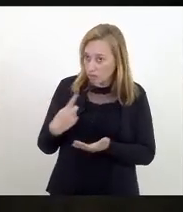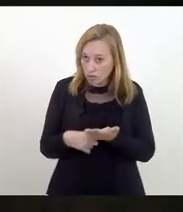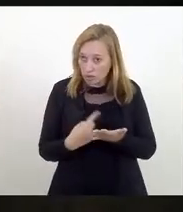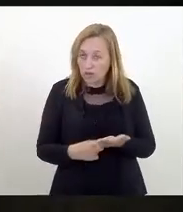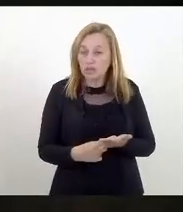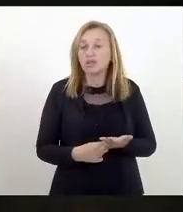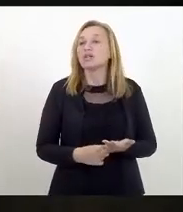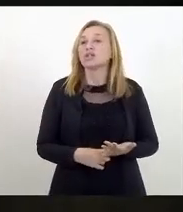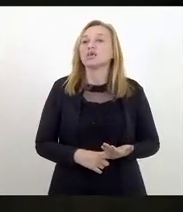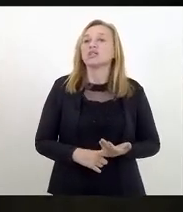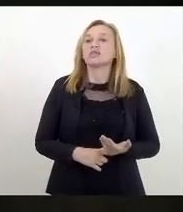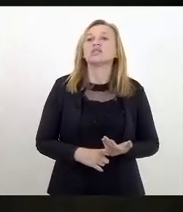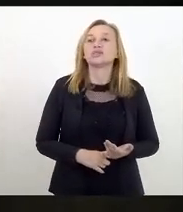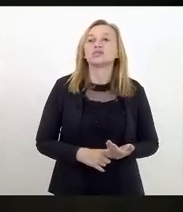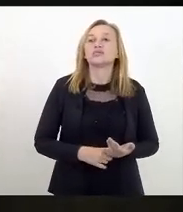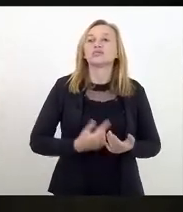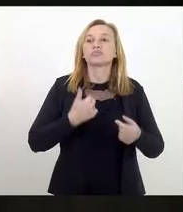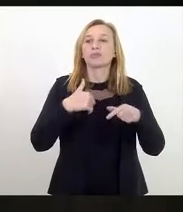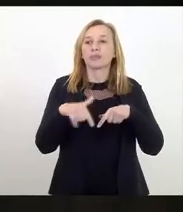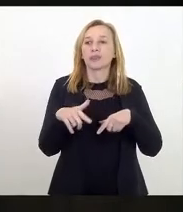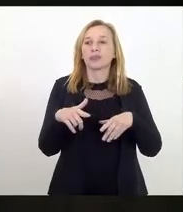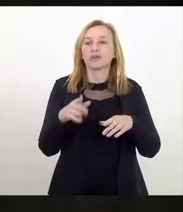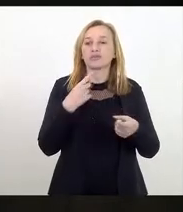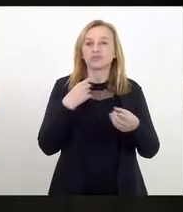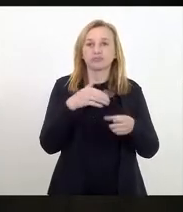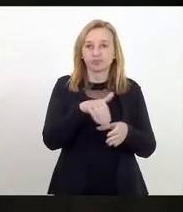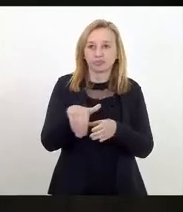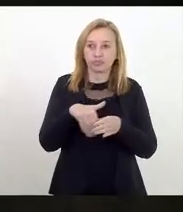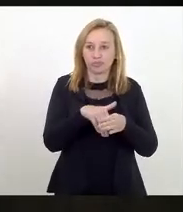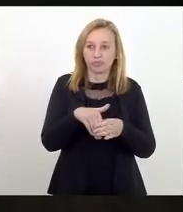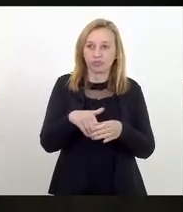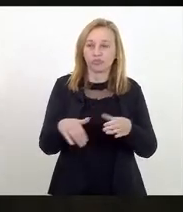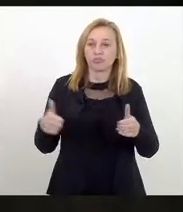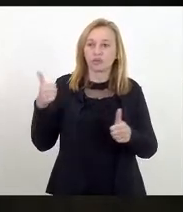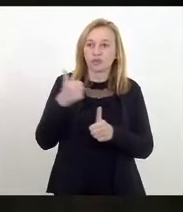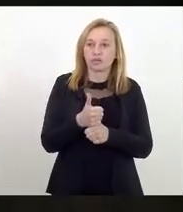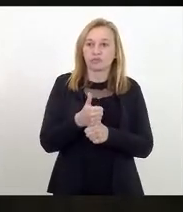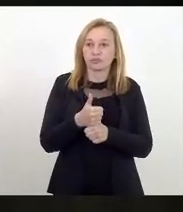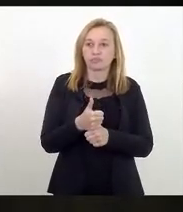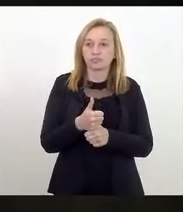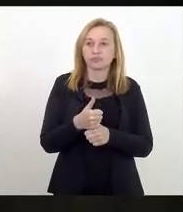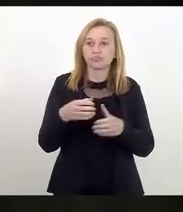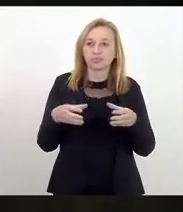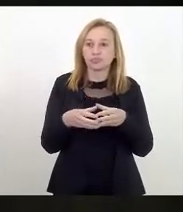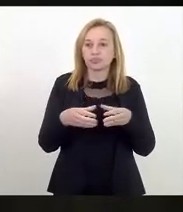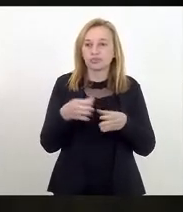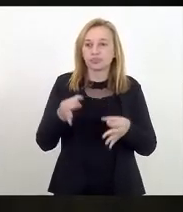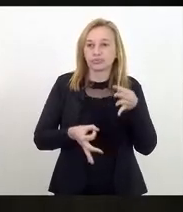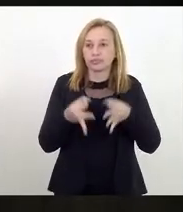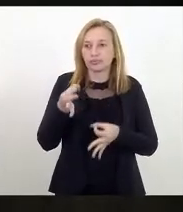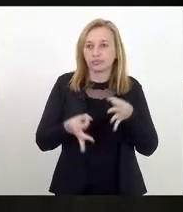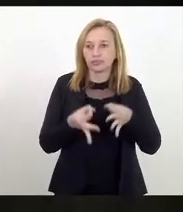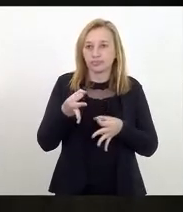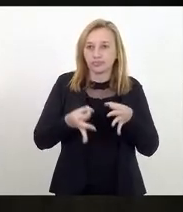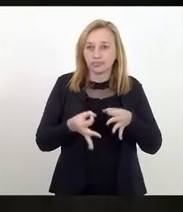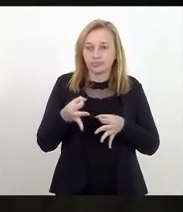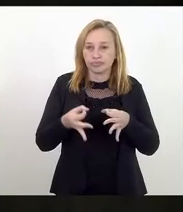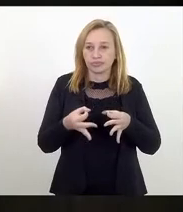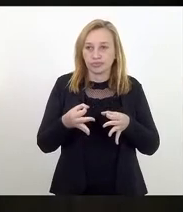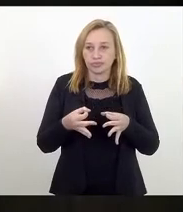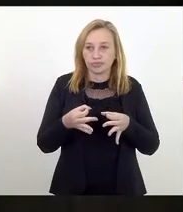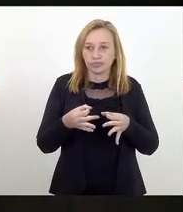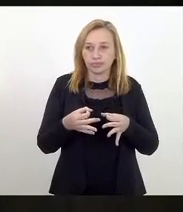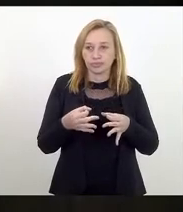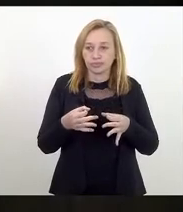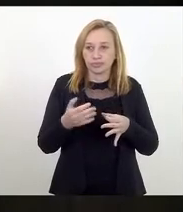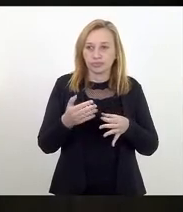Então, não... Com os pareceres emitidos em votação, substitutivo da Comissão de Constituição e Justiça, que a presidência